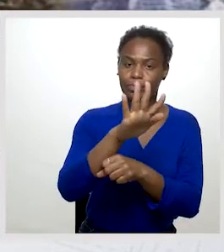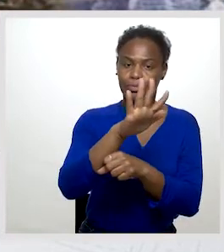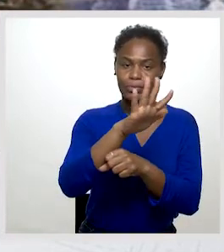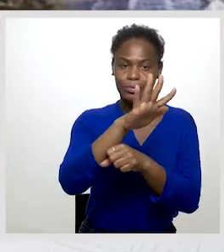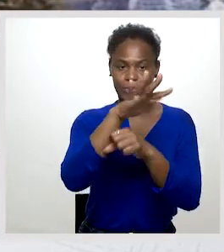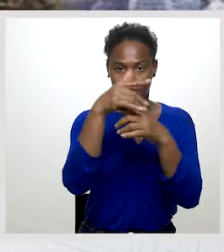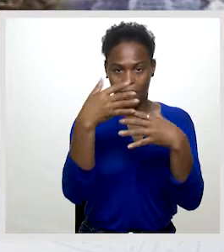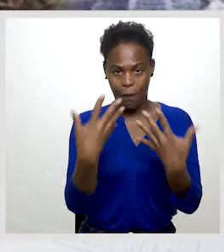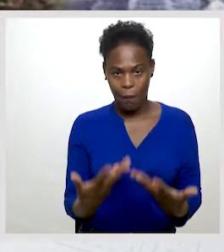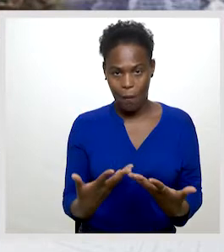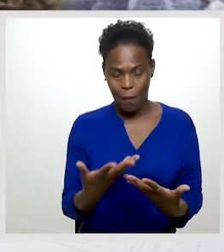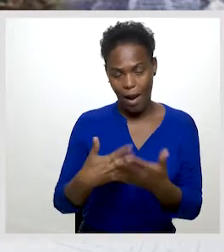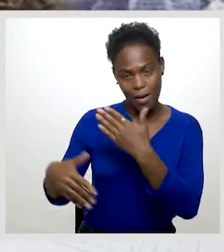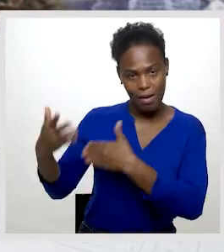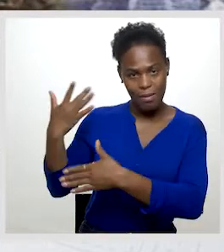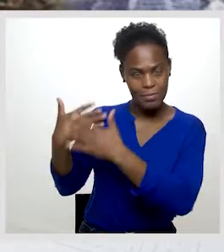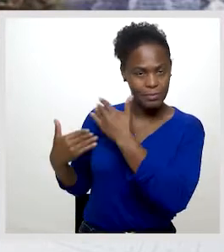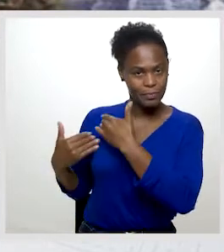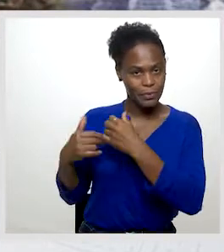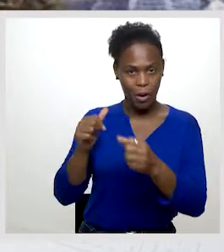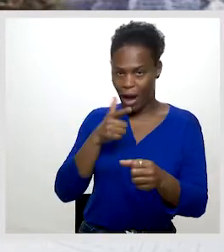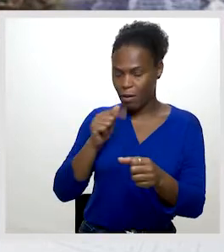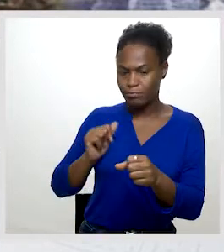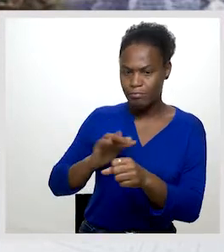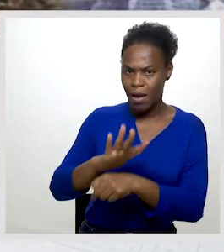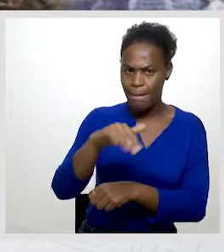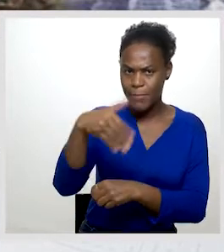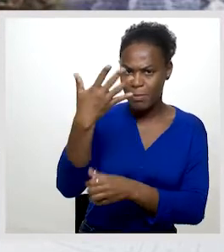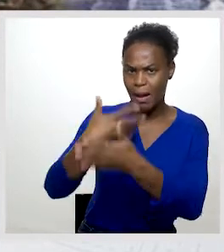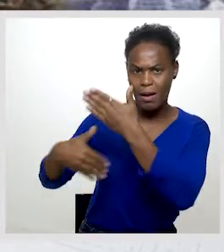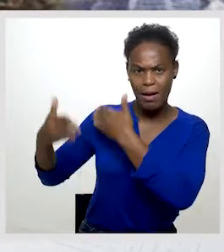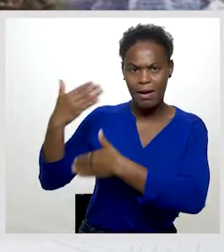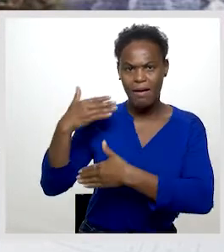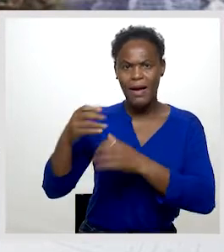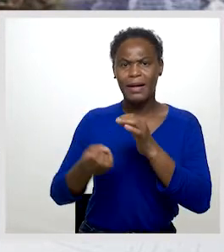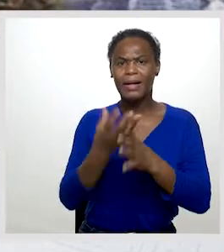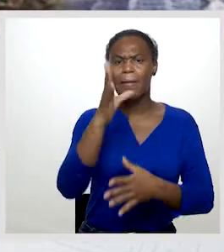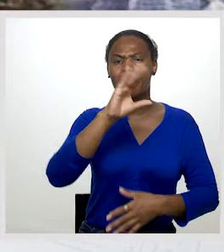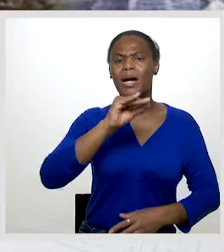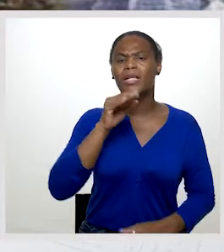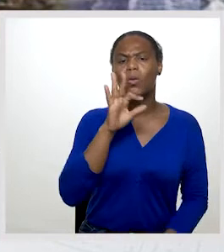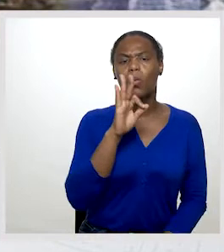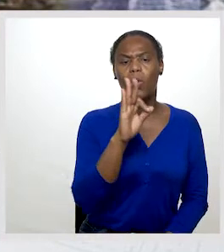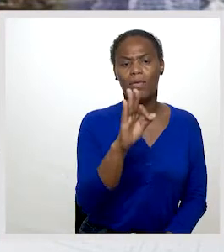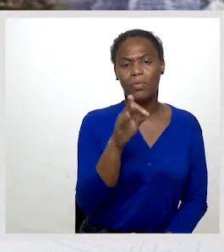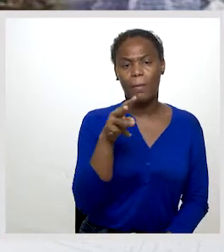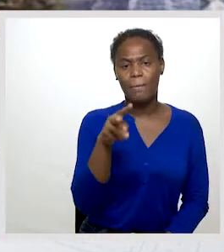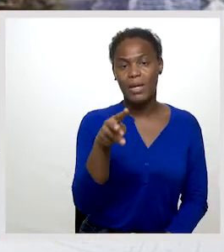primitivo. Este oceano primitivo, formado há mais de